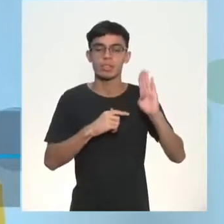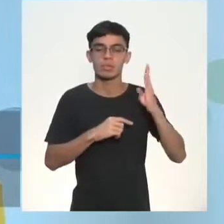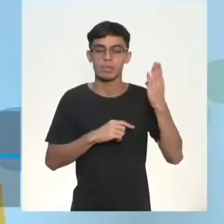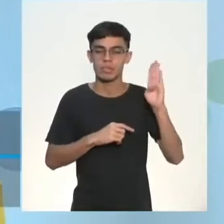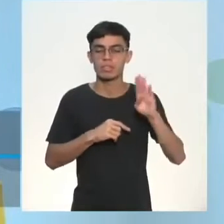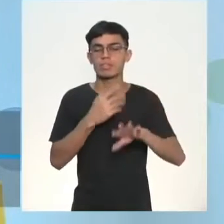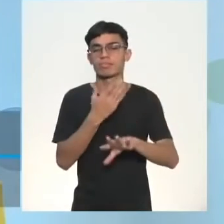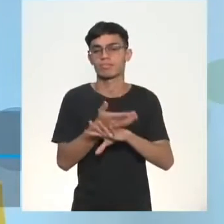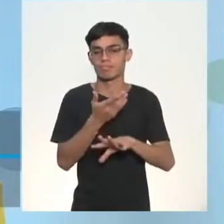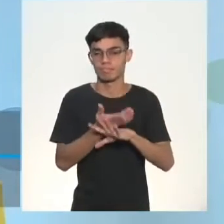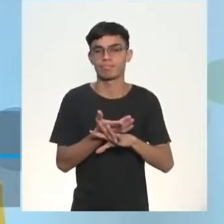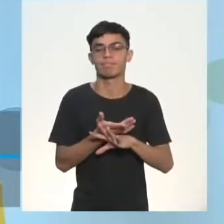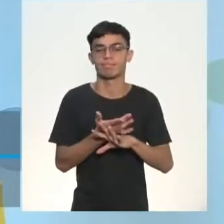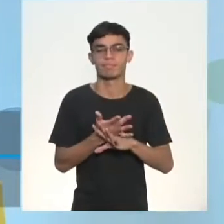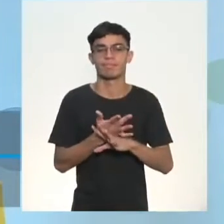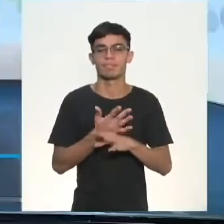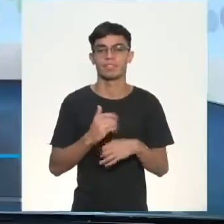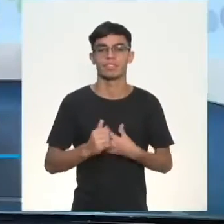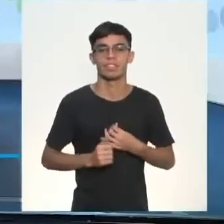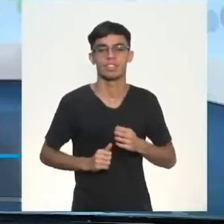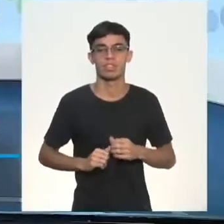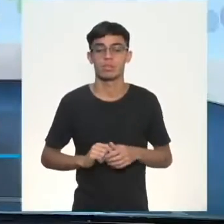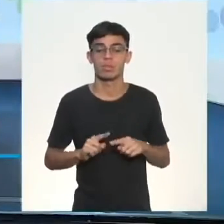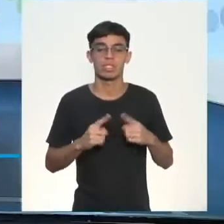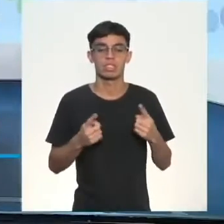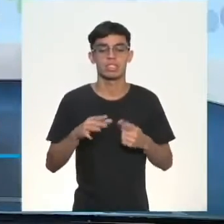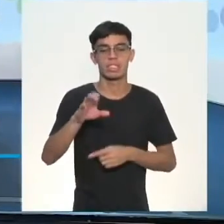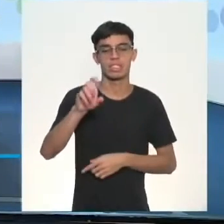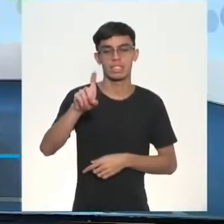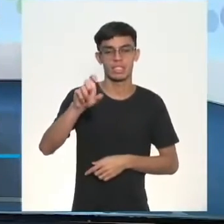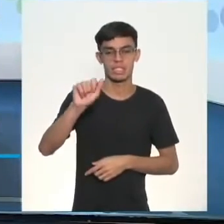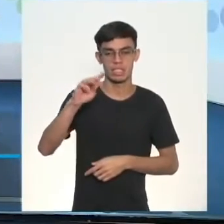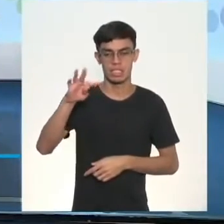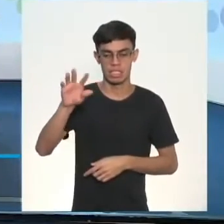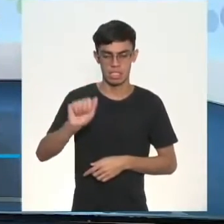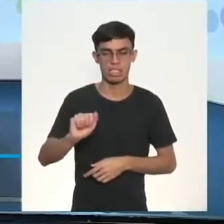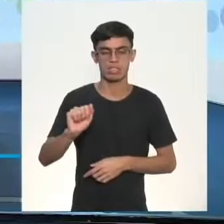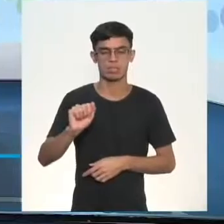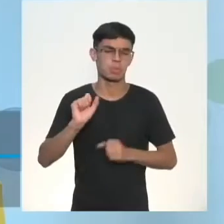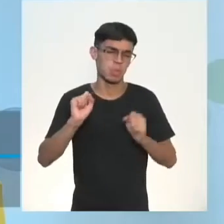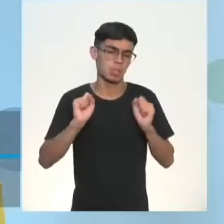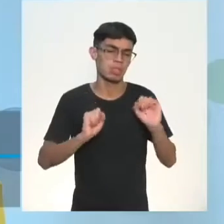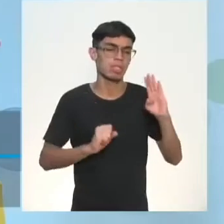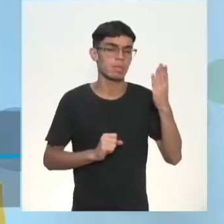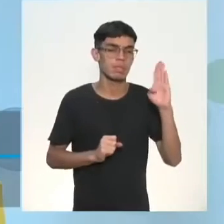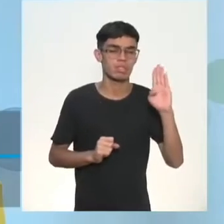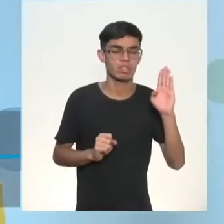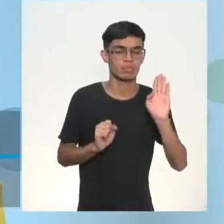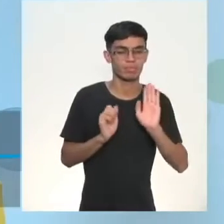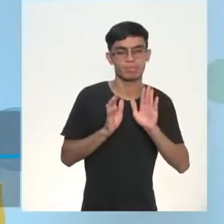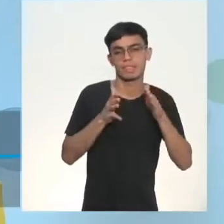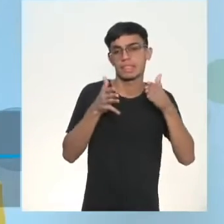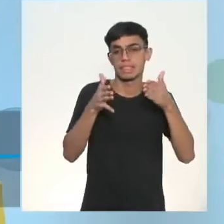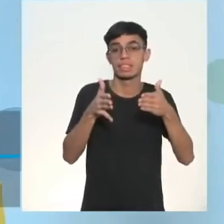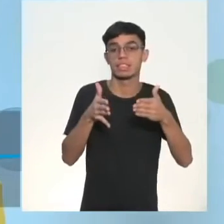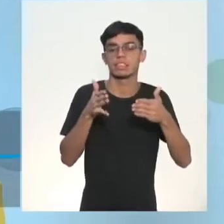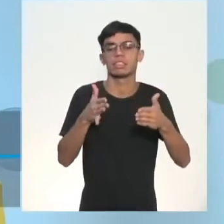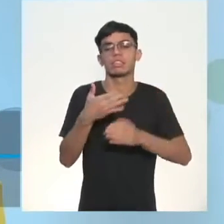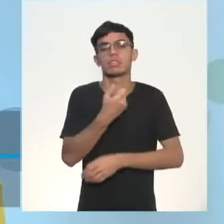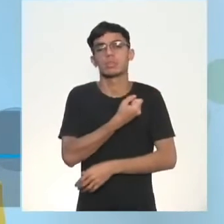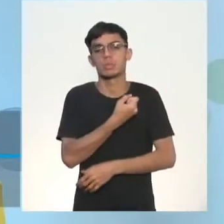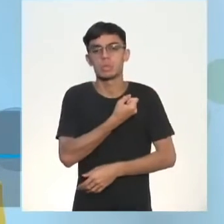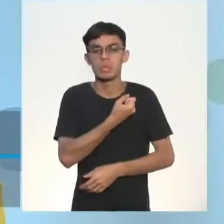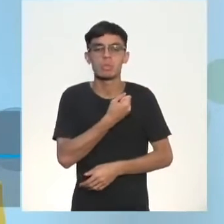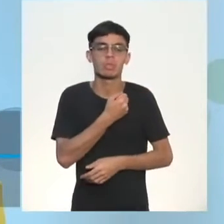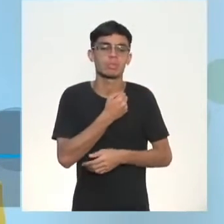irônico, né? Porém, eu sei que essa parte de exatas pode até ser, porque a meteorologia, ela trabalha muito, né? Muitos números,